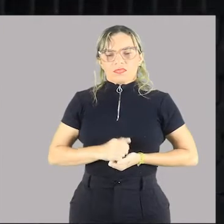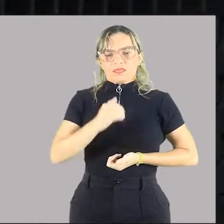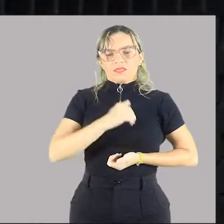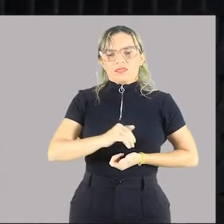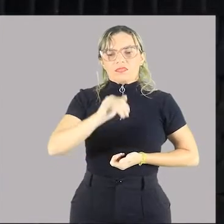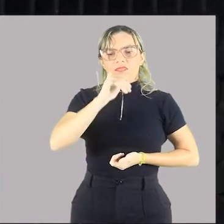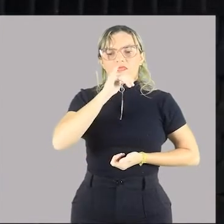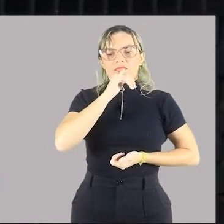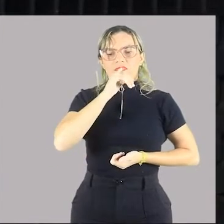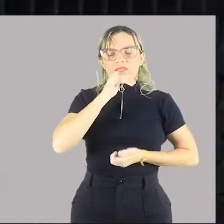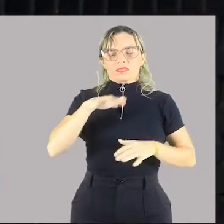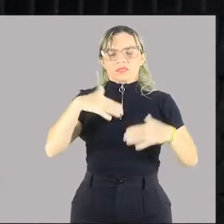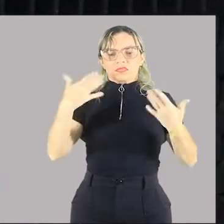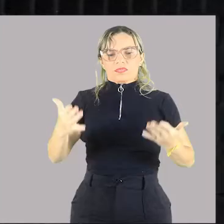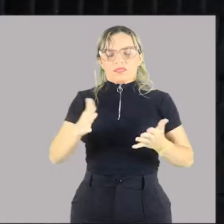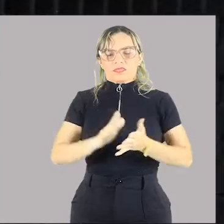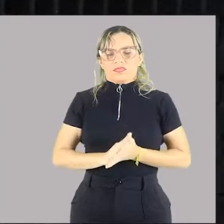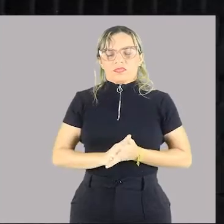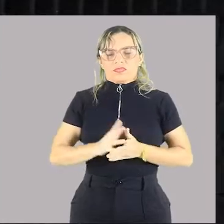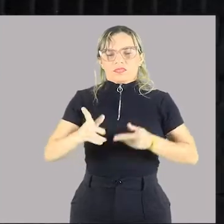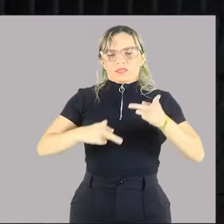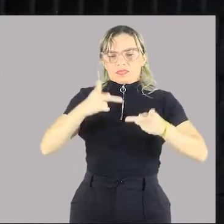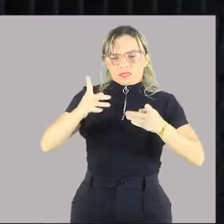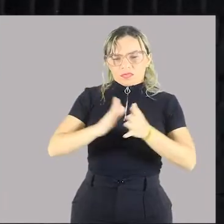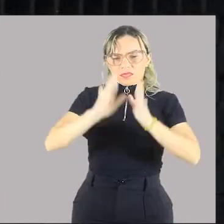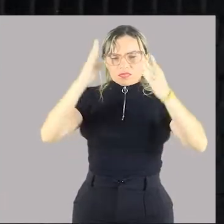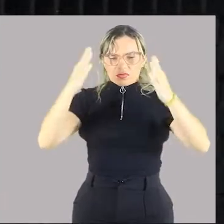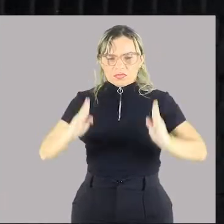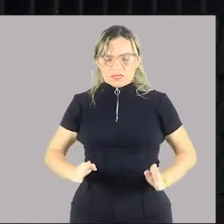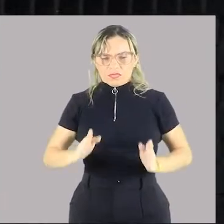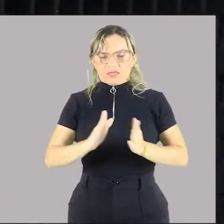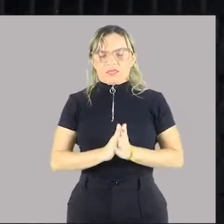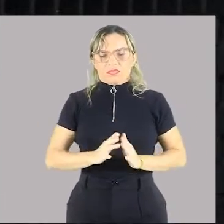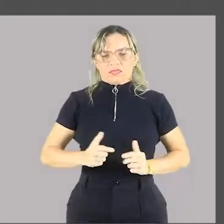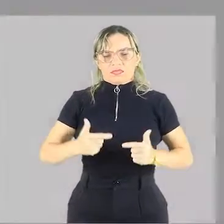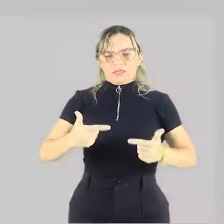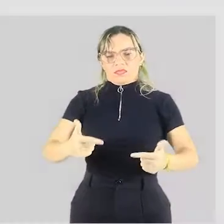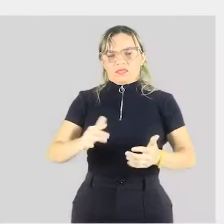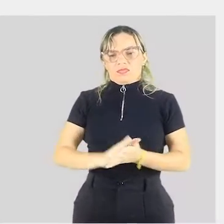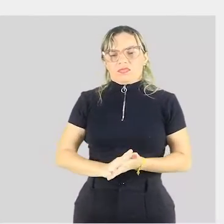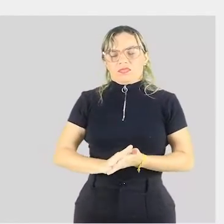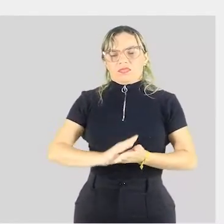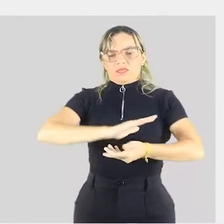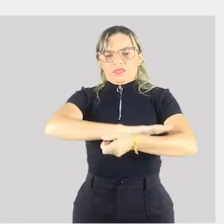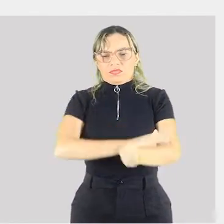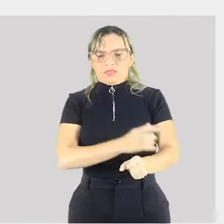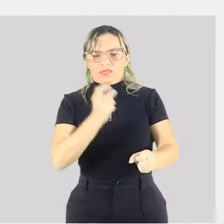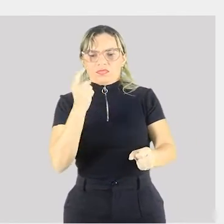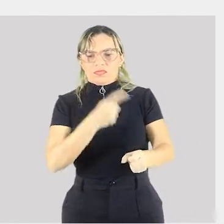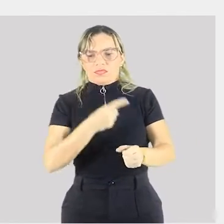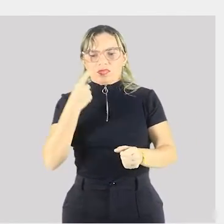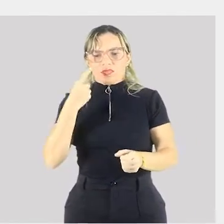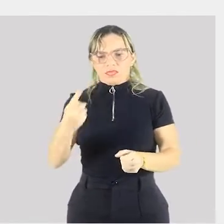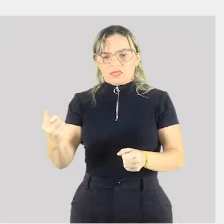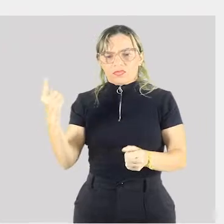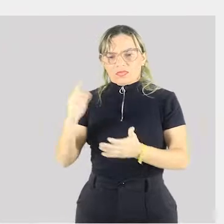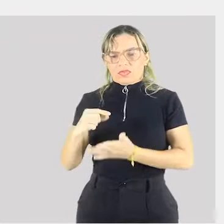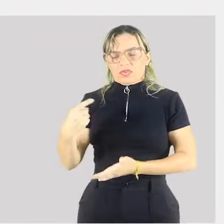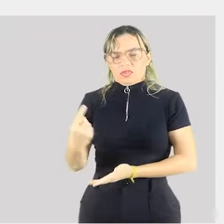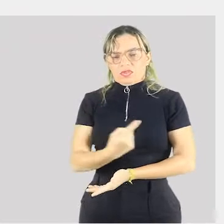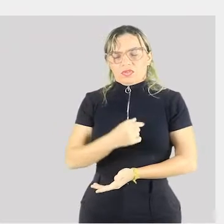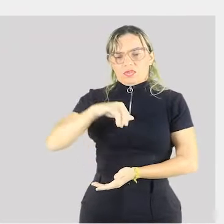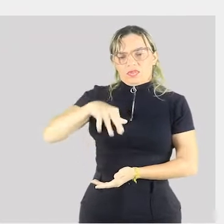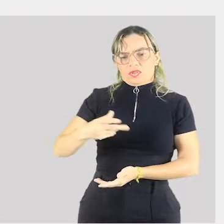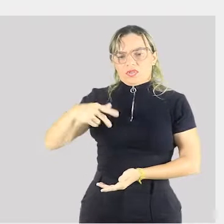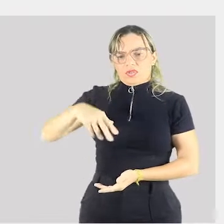exemplo, quando você fala dessas lutas antirracistas, nós temos aqui o Joaquim Nabuco.